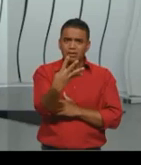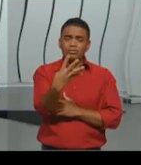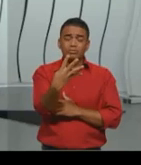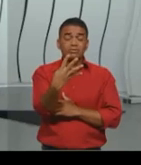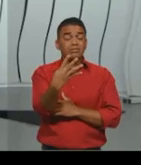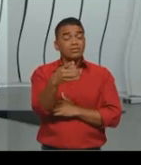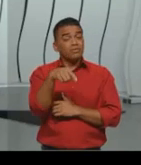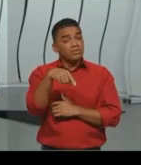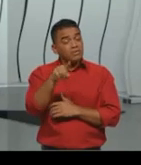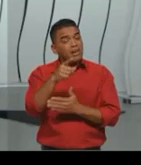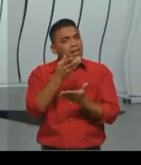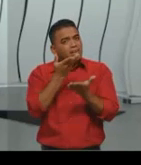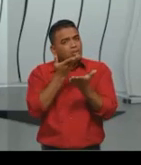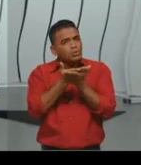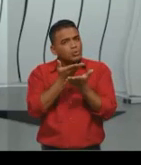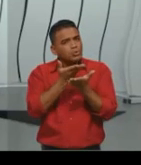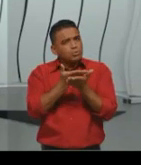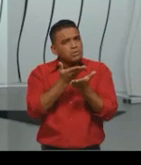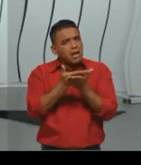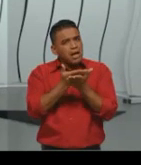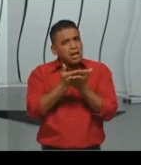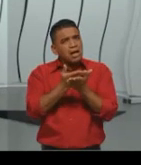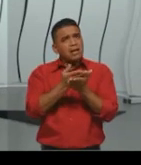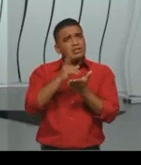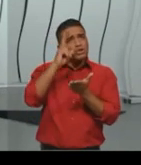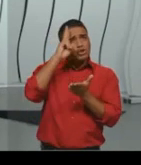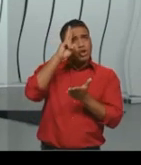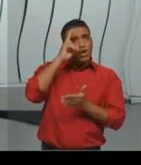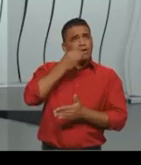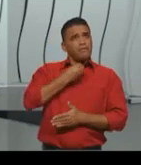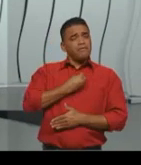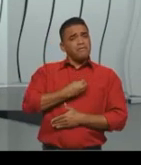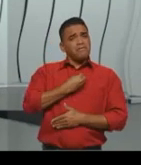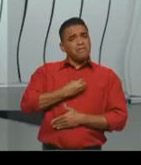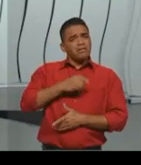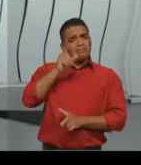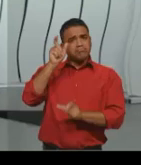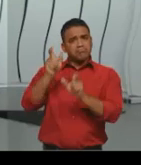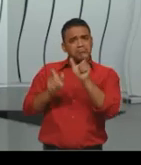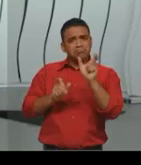biografia, nós temos que nos